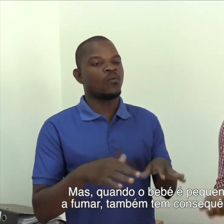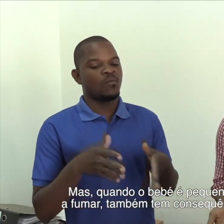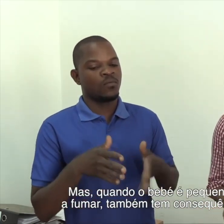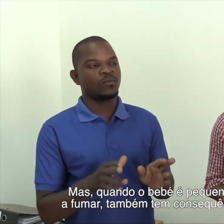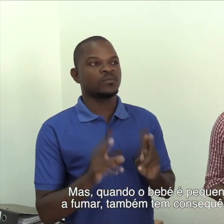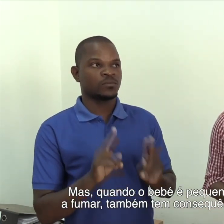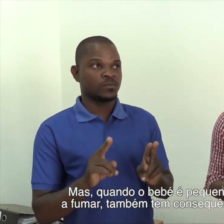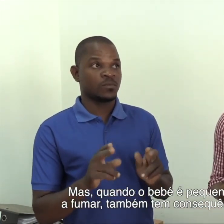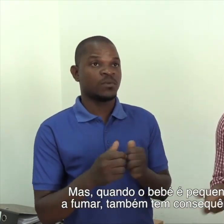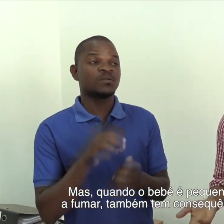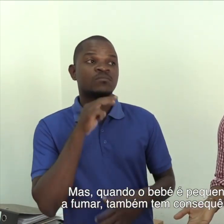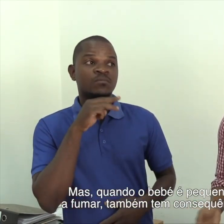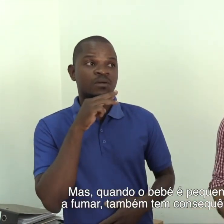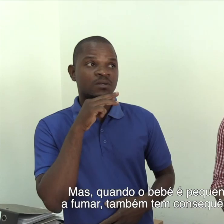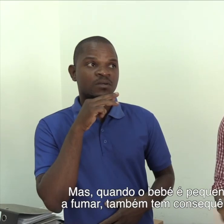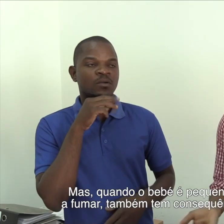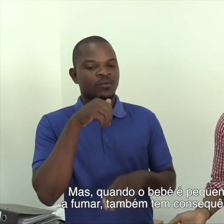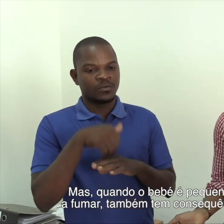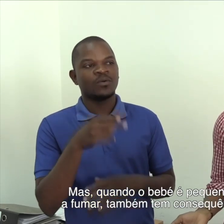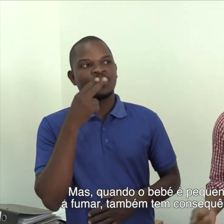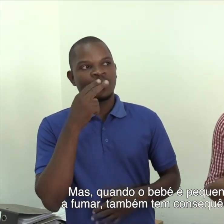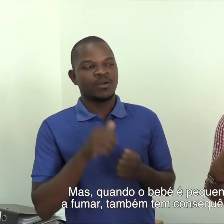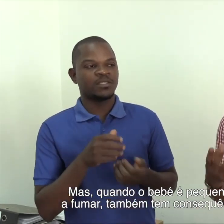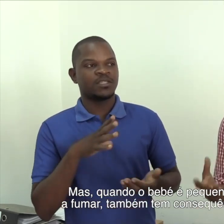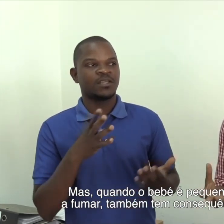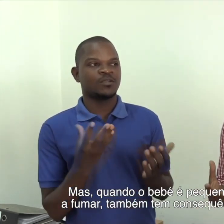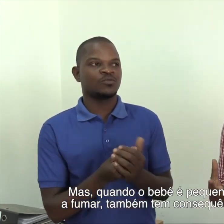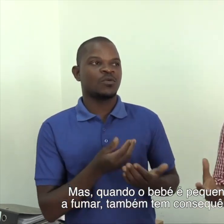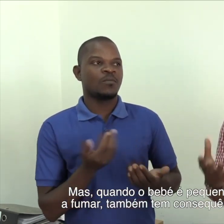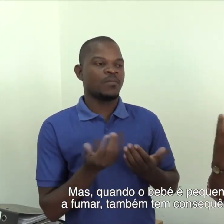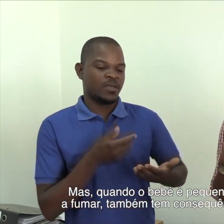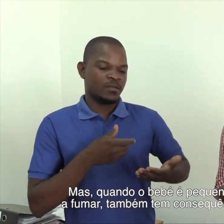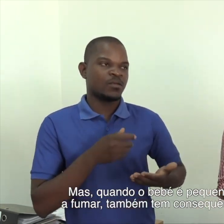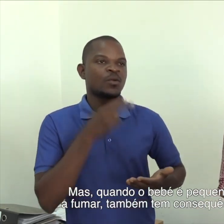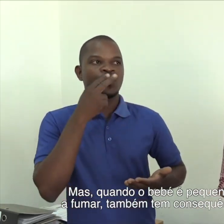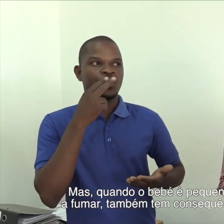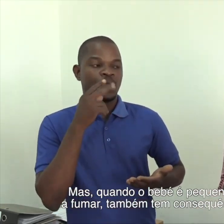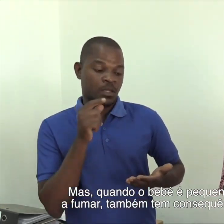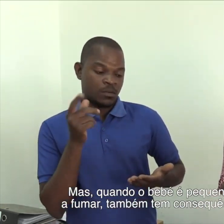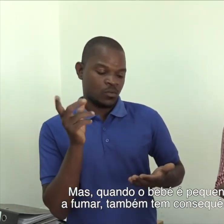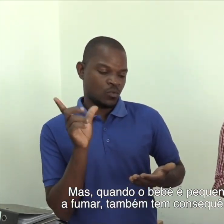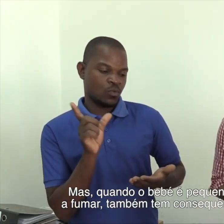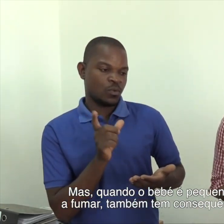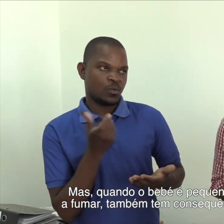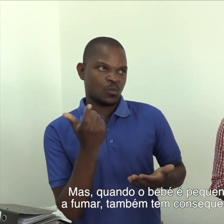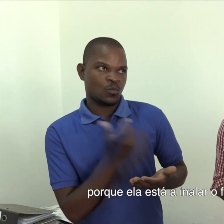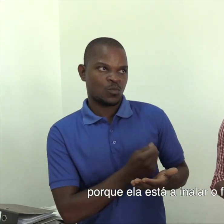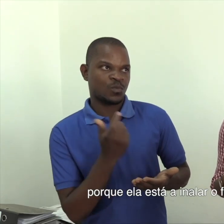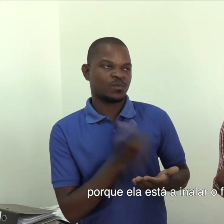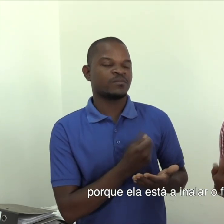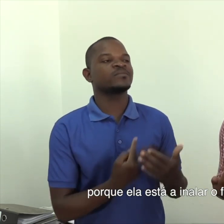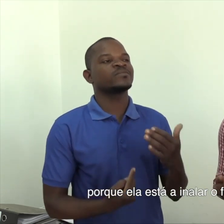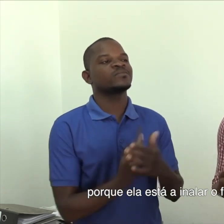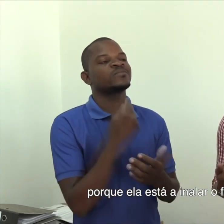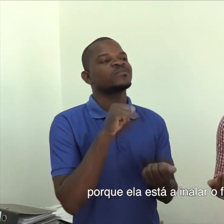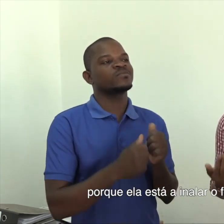continua a fumar durante o puerpério o bebê ainda é pequeno e fuma e a criança inala também tem consequências porque